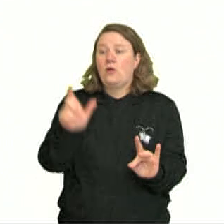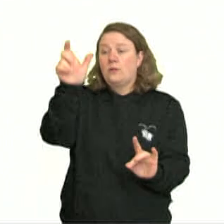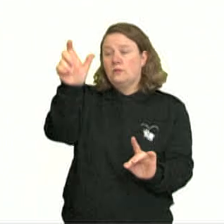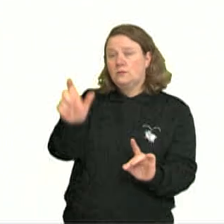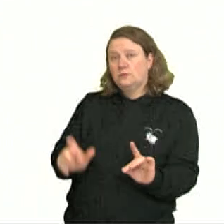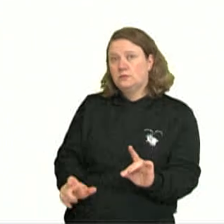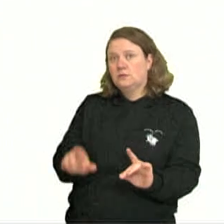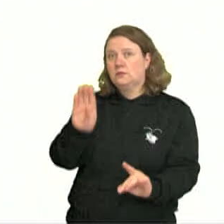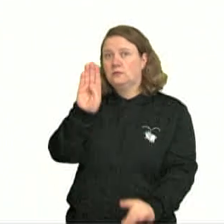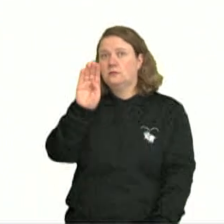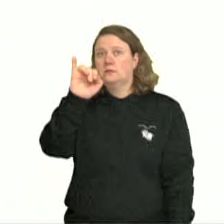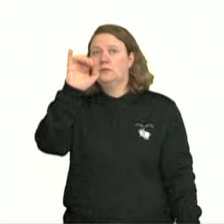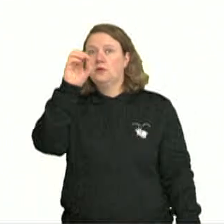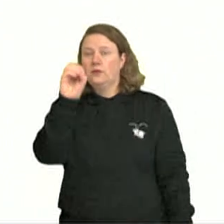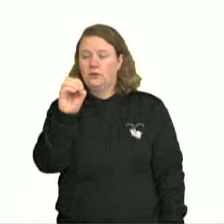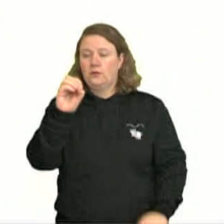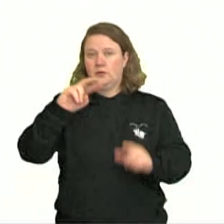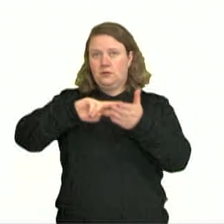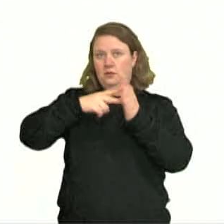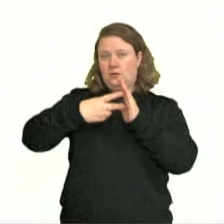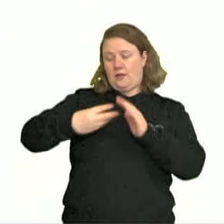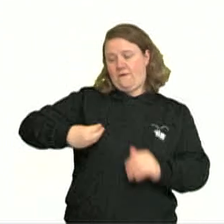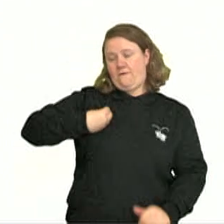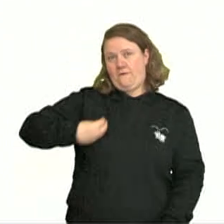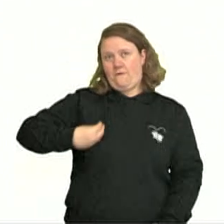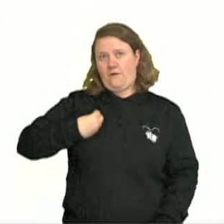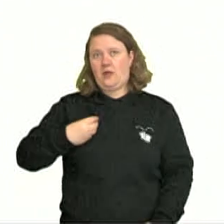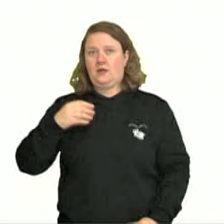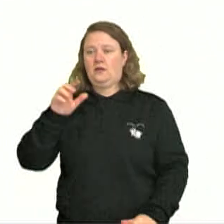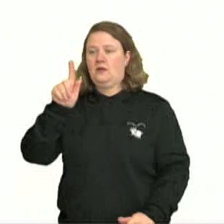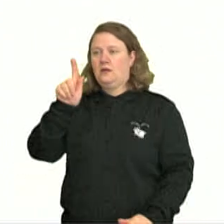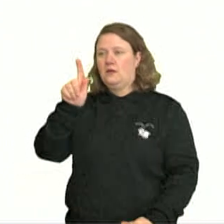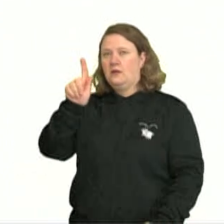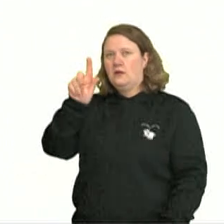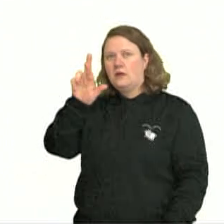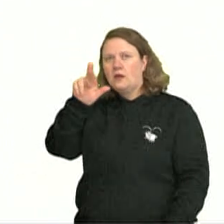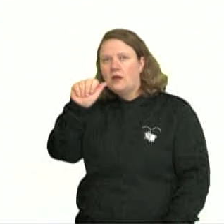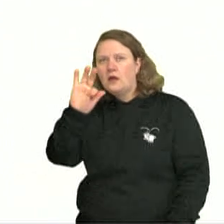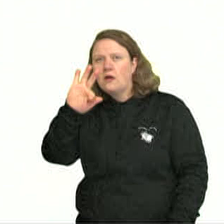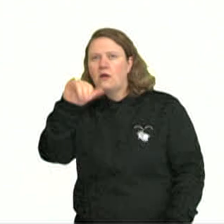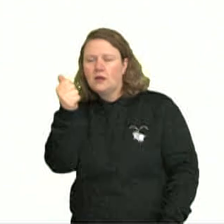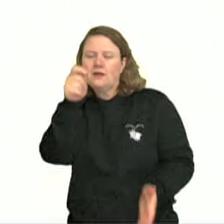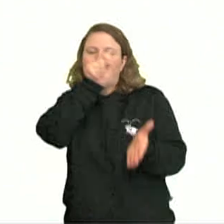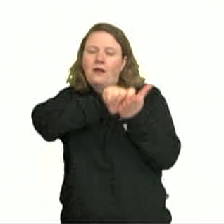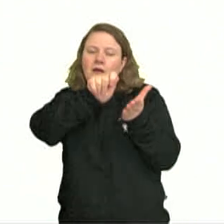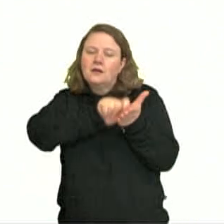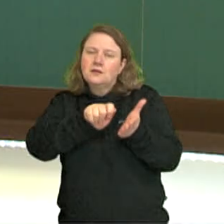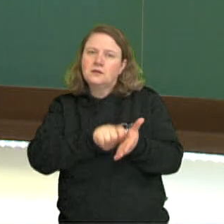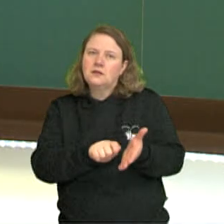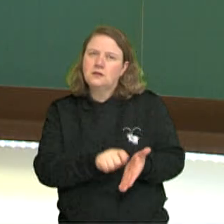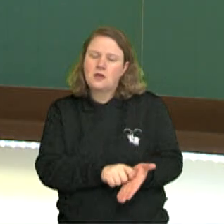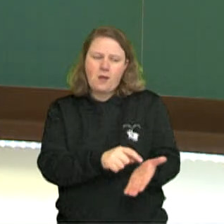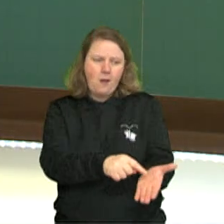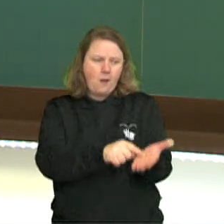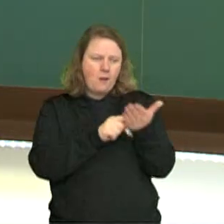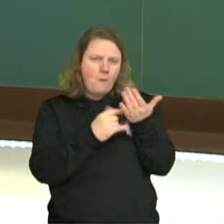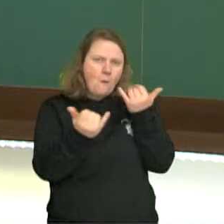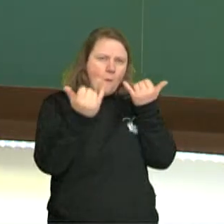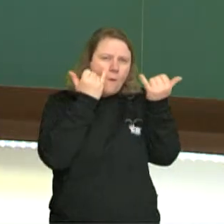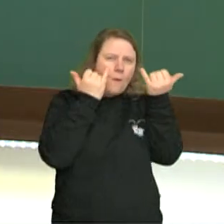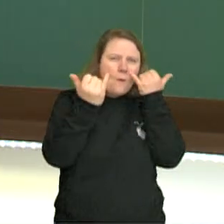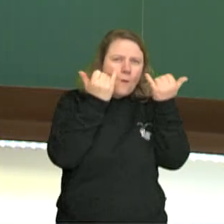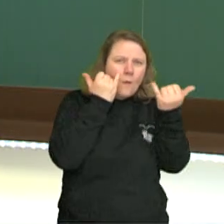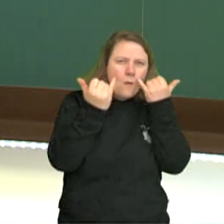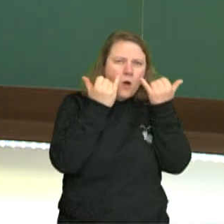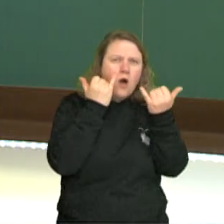Biografia, bio é vida, grafia é escrita, né? É a escrita da vida de alguém. Apresenta dados precisos, envolve geralmente